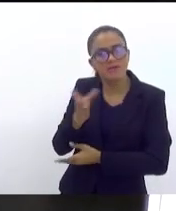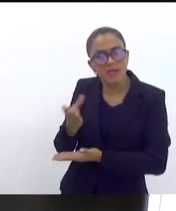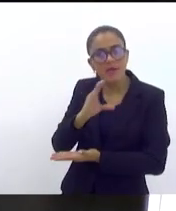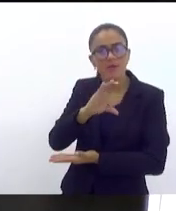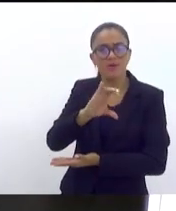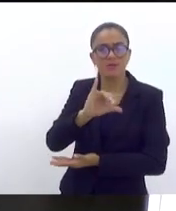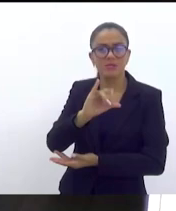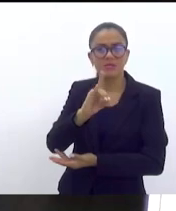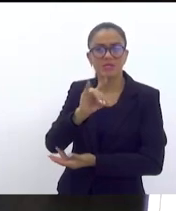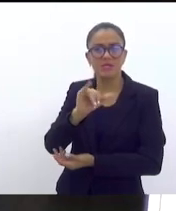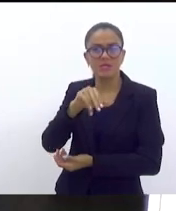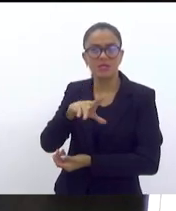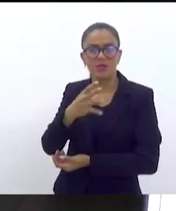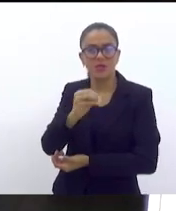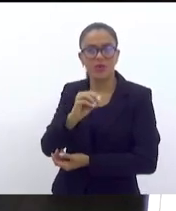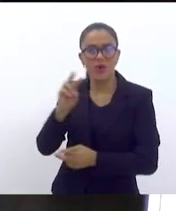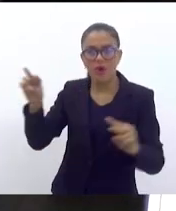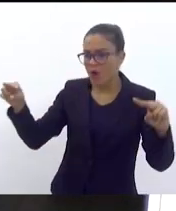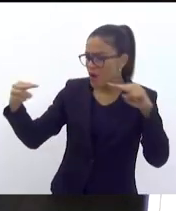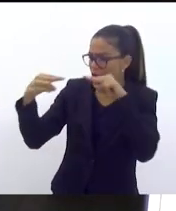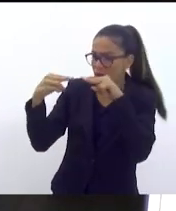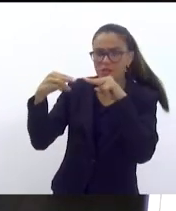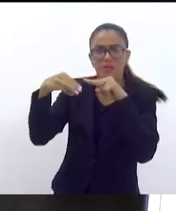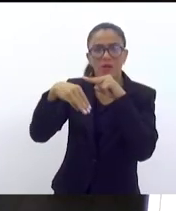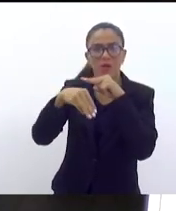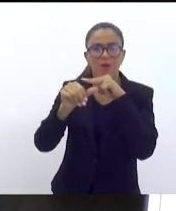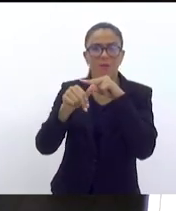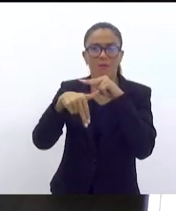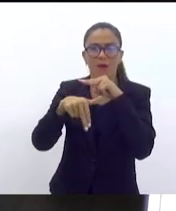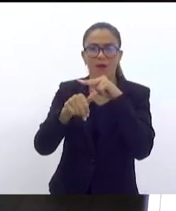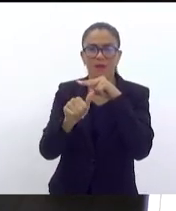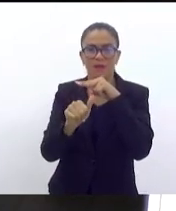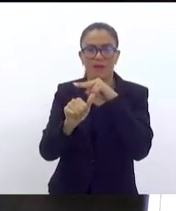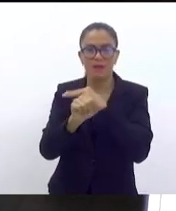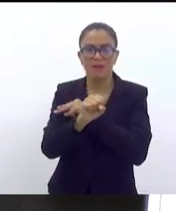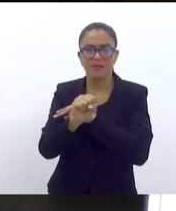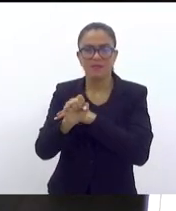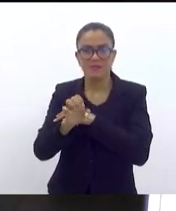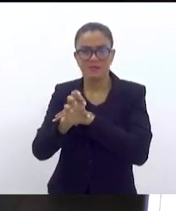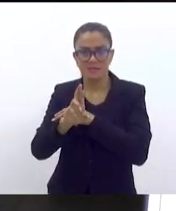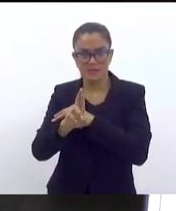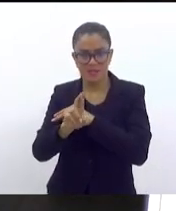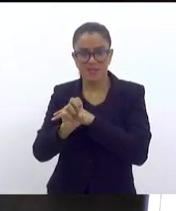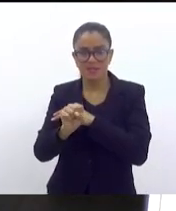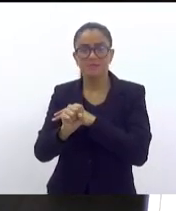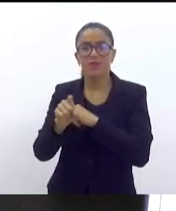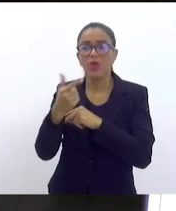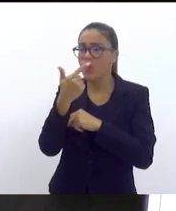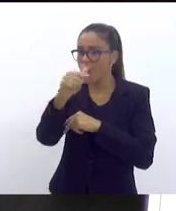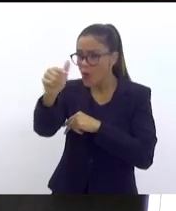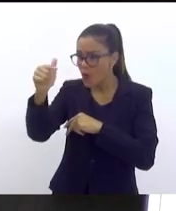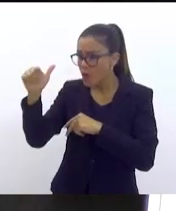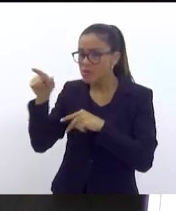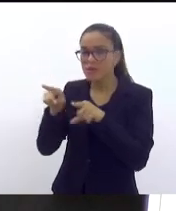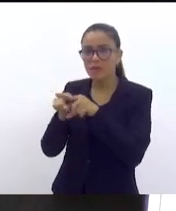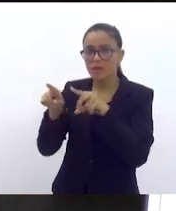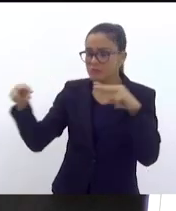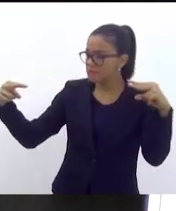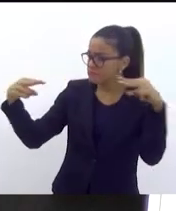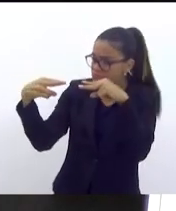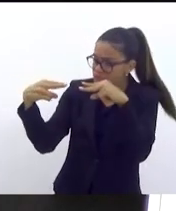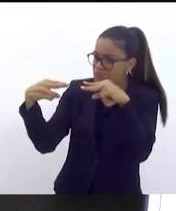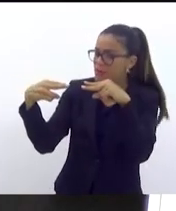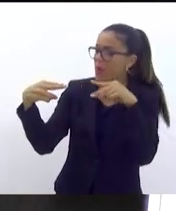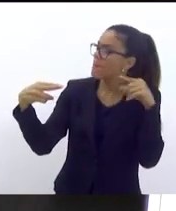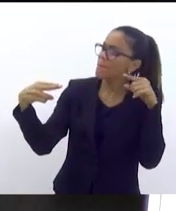eu queria que ele olhasse nos olhos do Manassés e do Cidinho e de outros e apenas fizesse uma pergunta